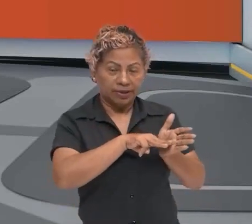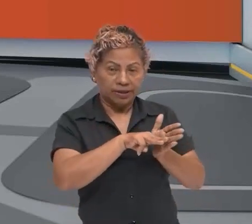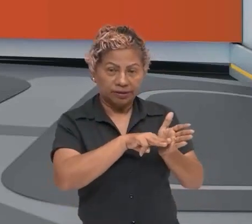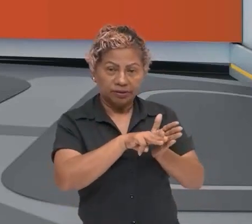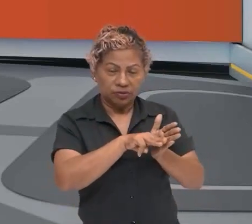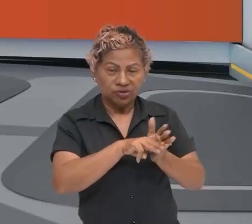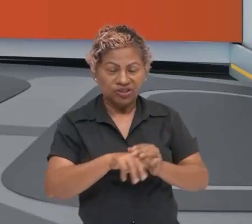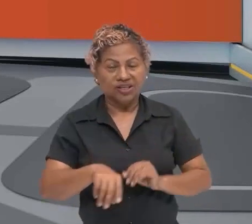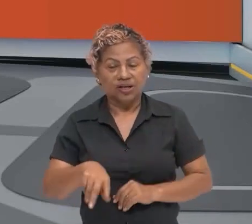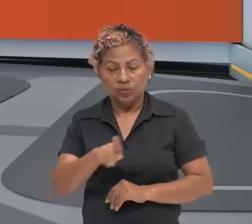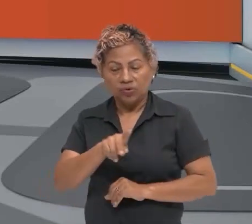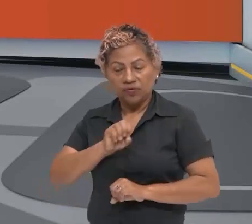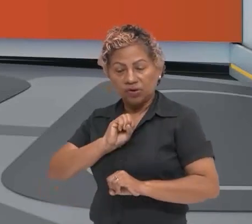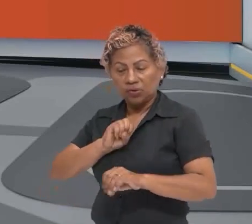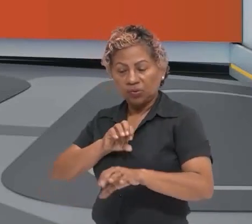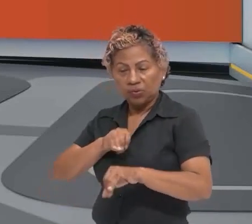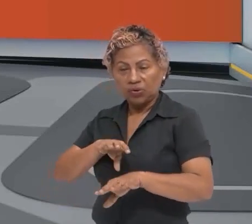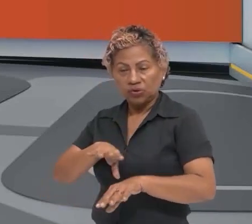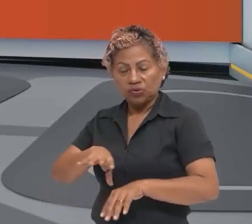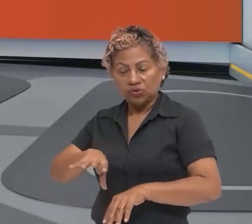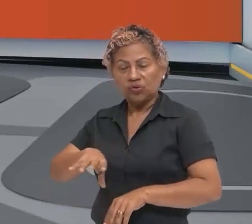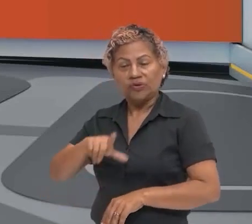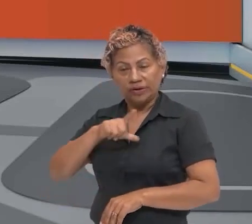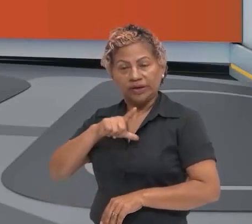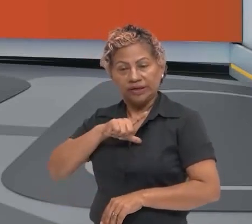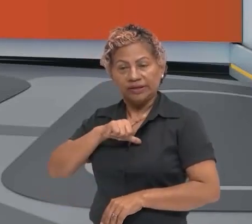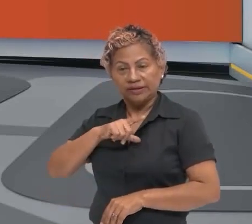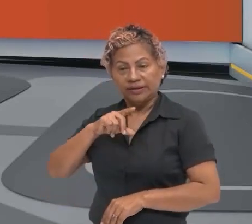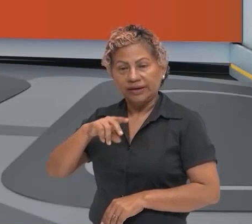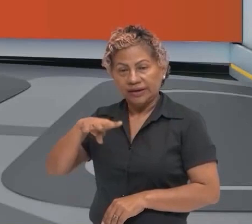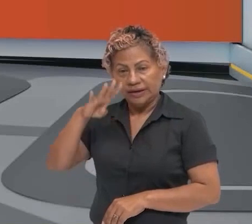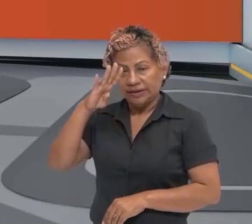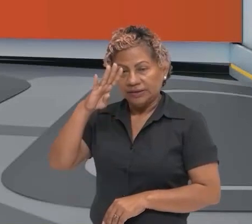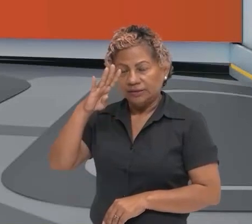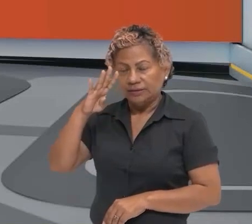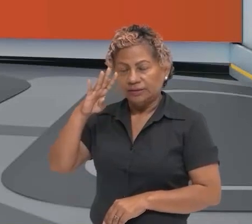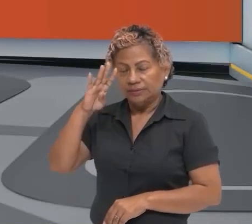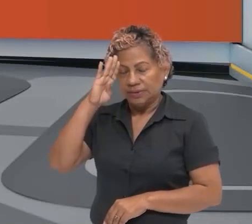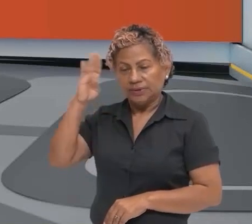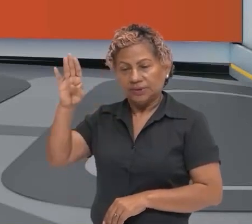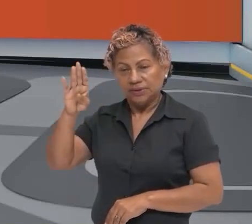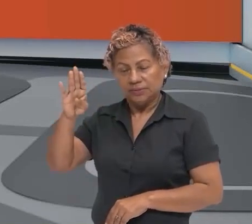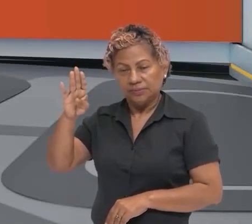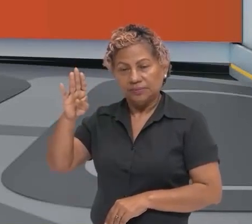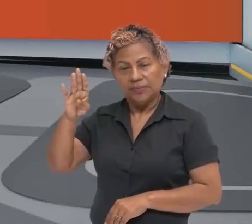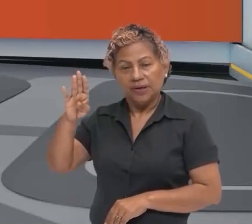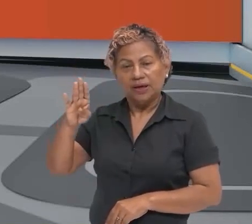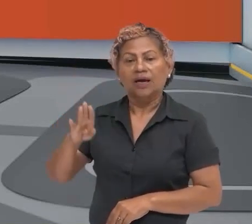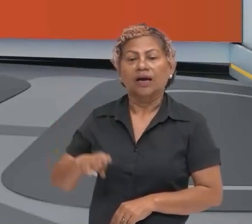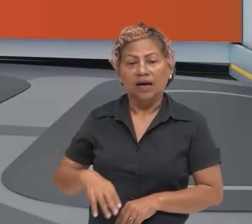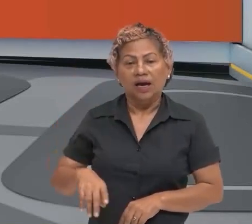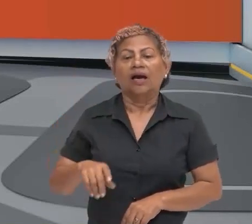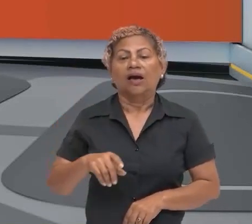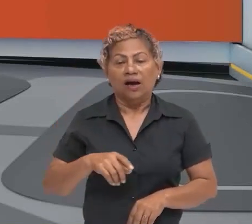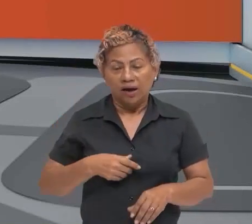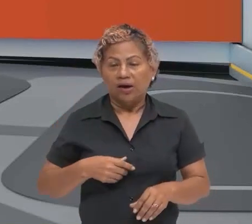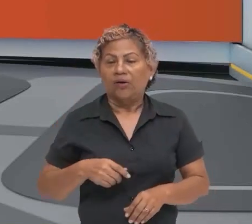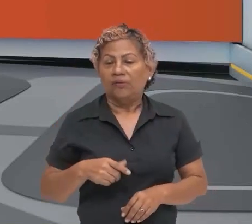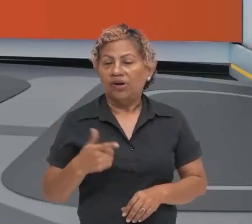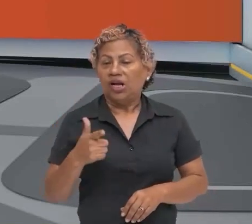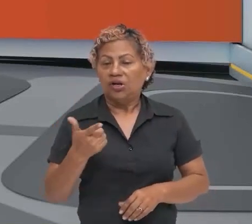o detentor do conhecimento é o professor. Não há essa troca de conhecimento. E a escola